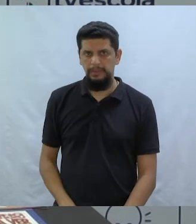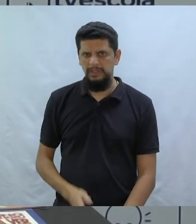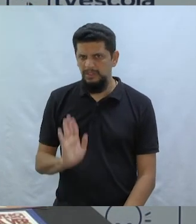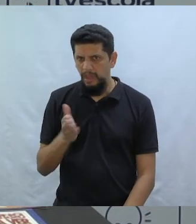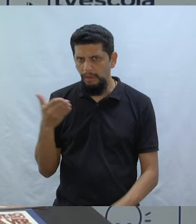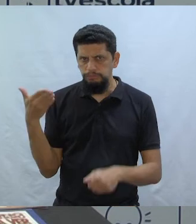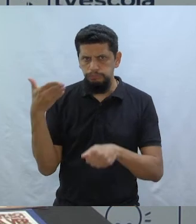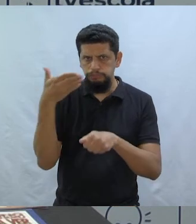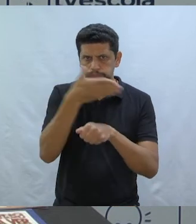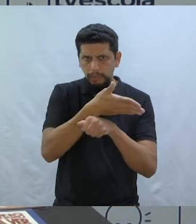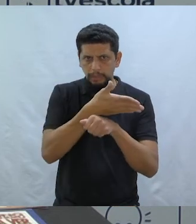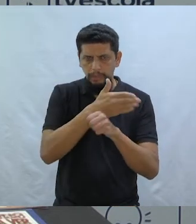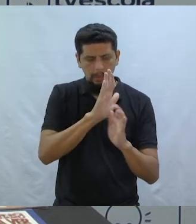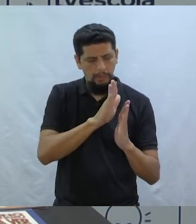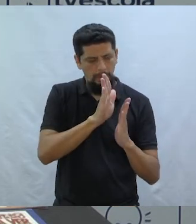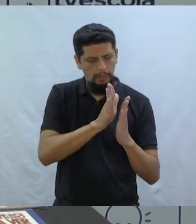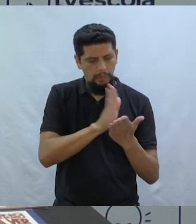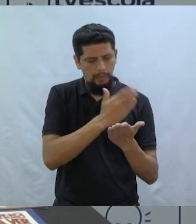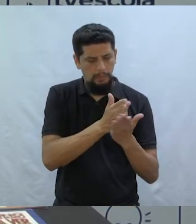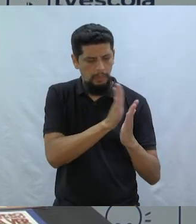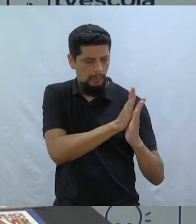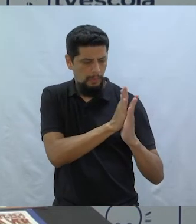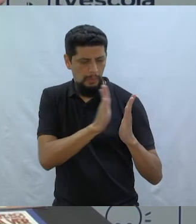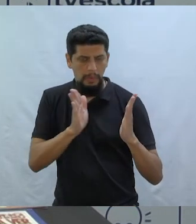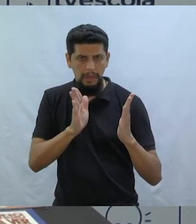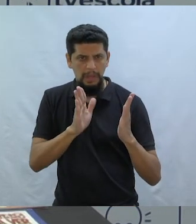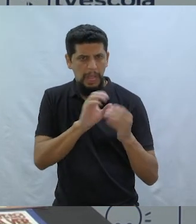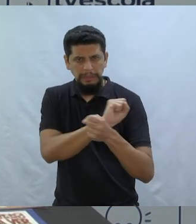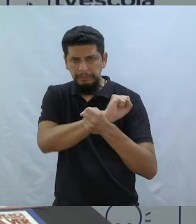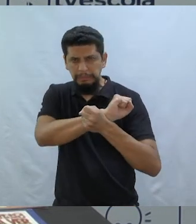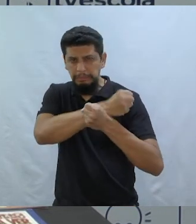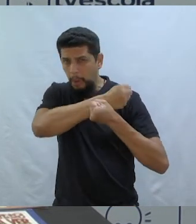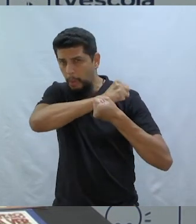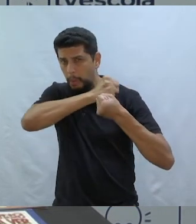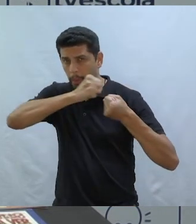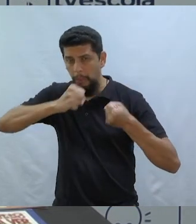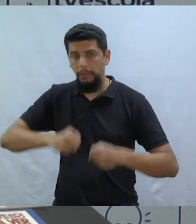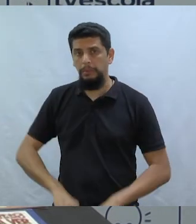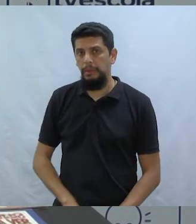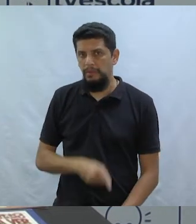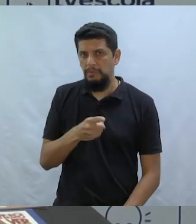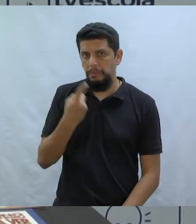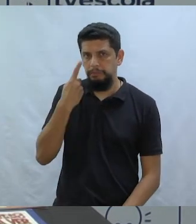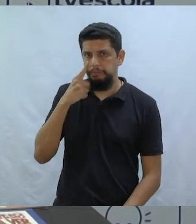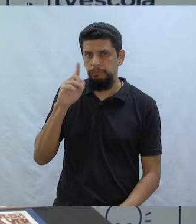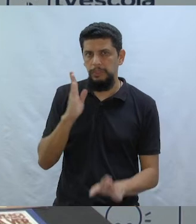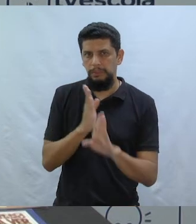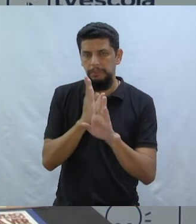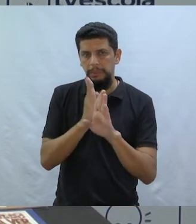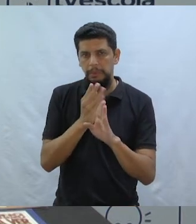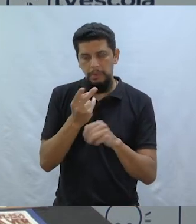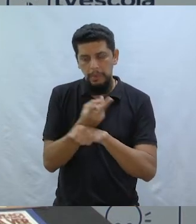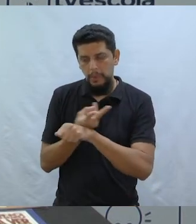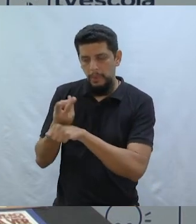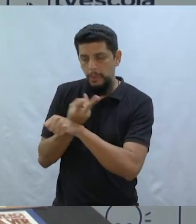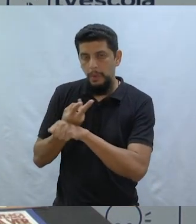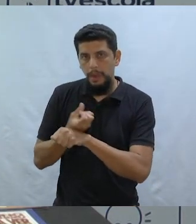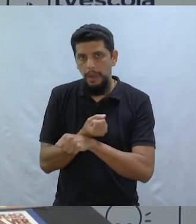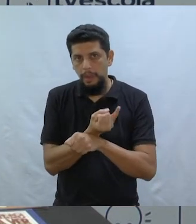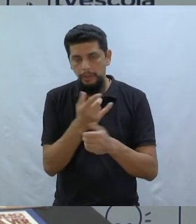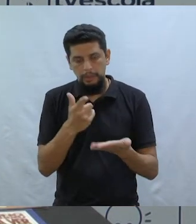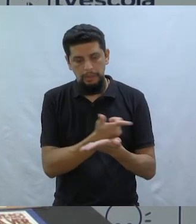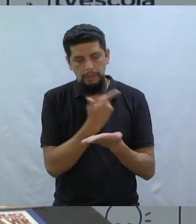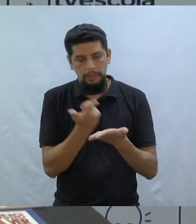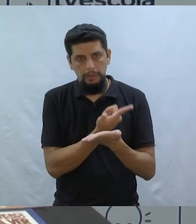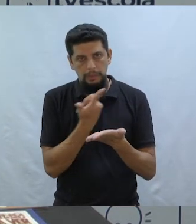a biblioteca pública ela é imensa então para você descobrir para você procurar alguns